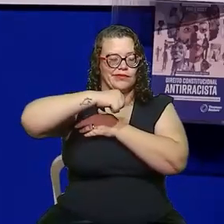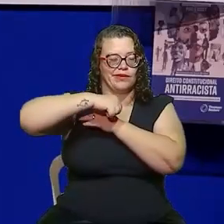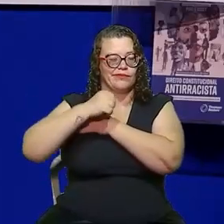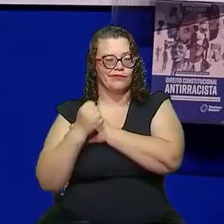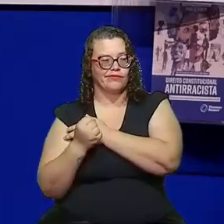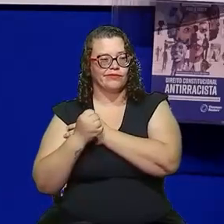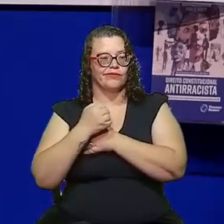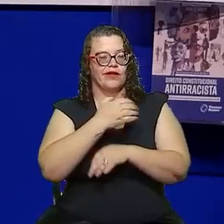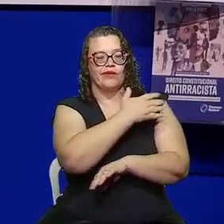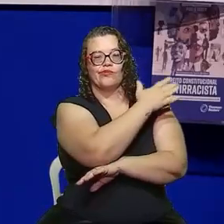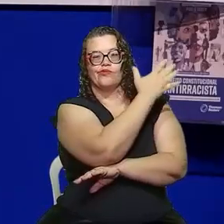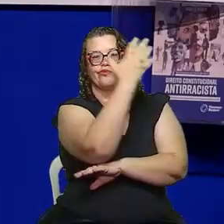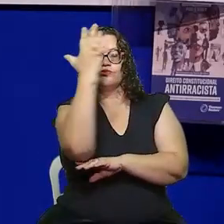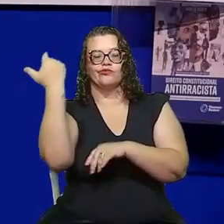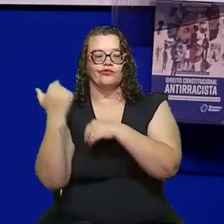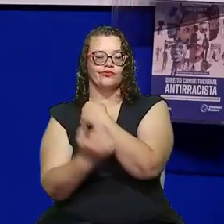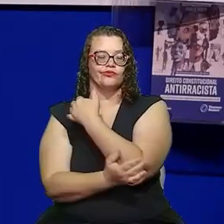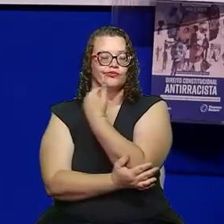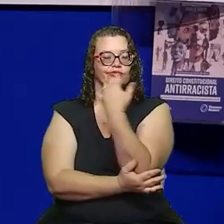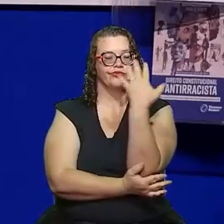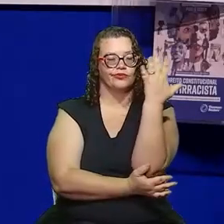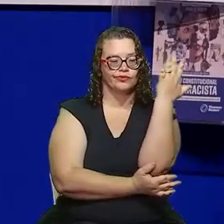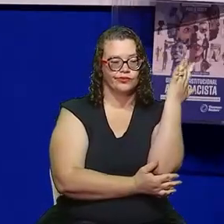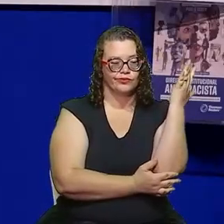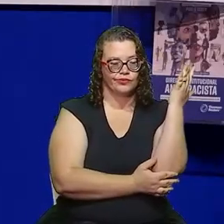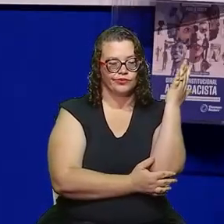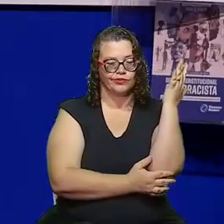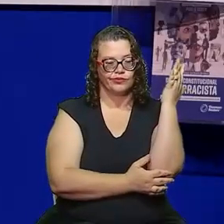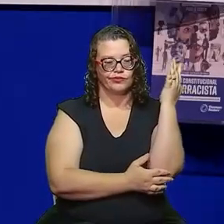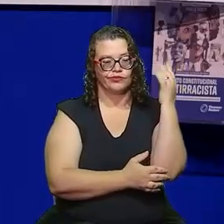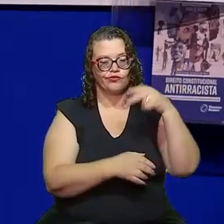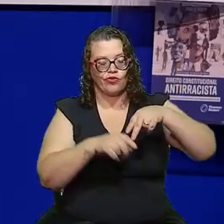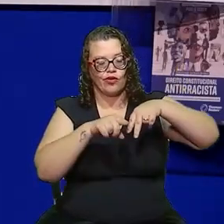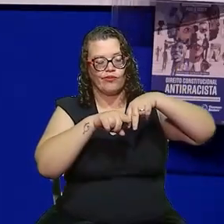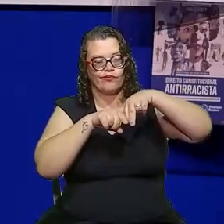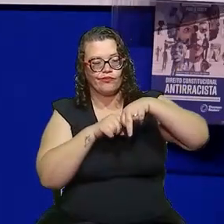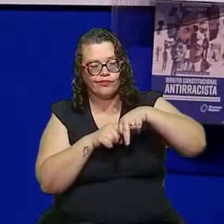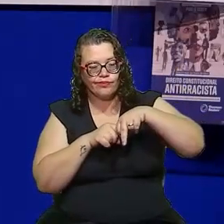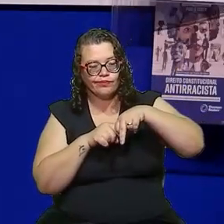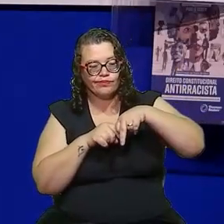floresta. Citadino serás e mutilado.